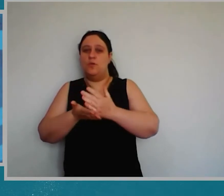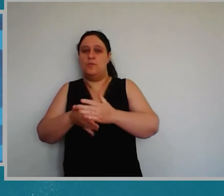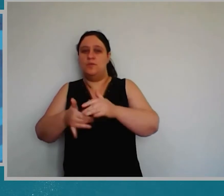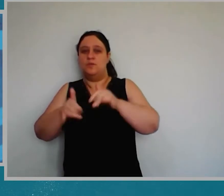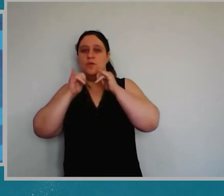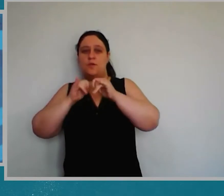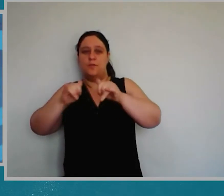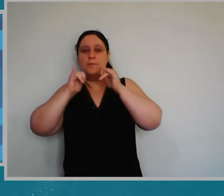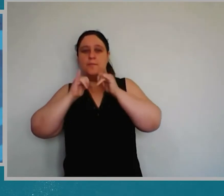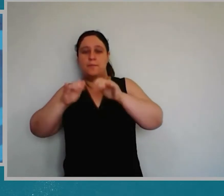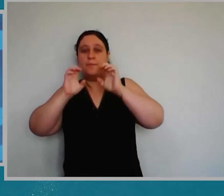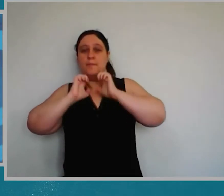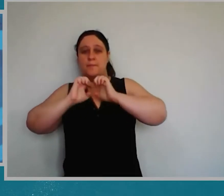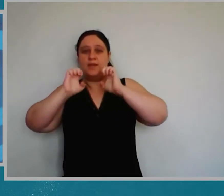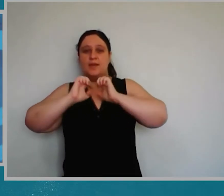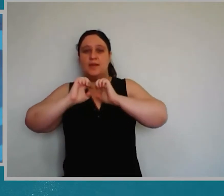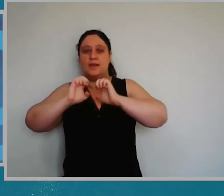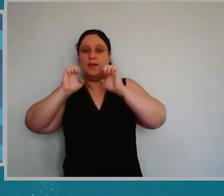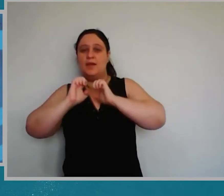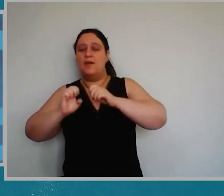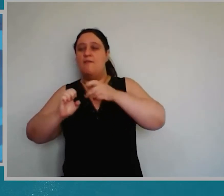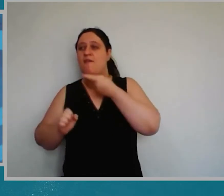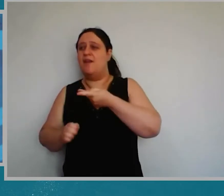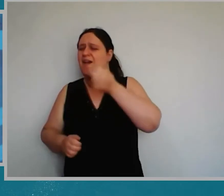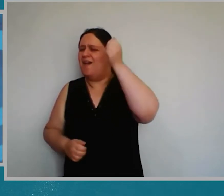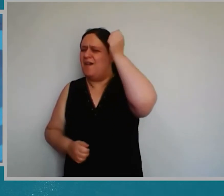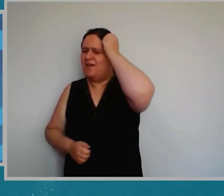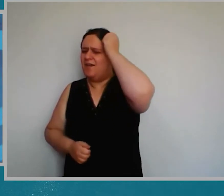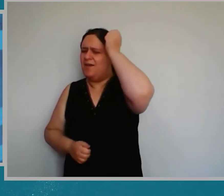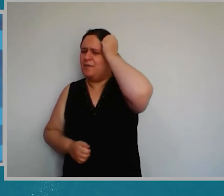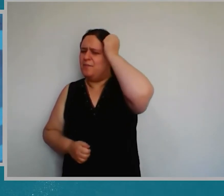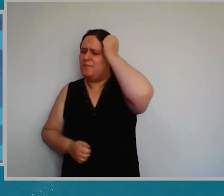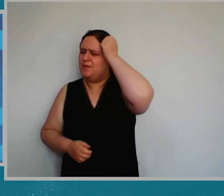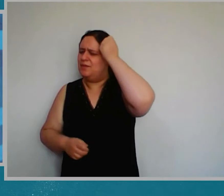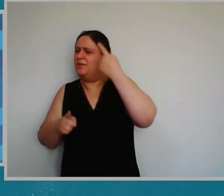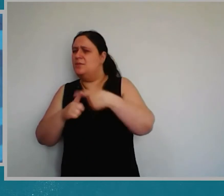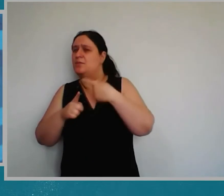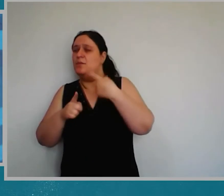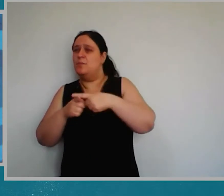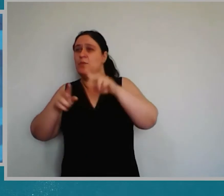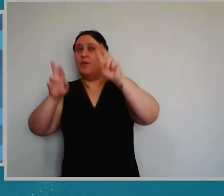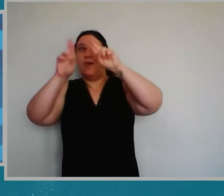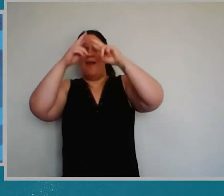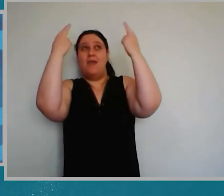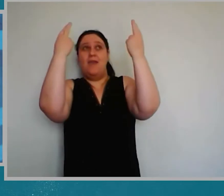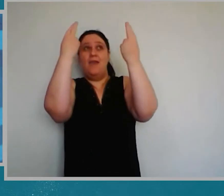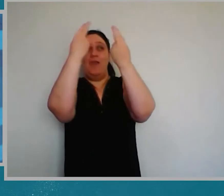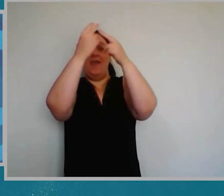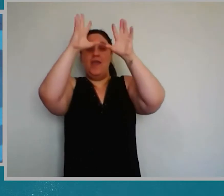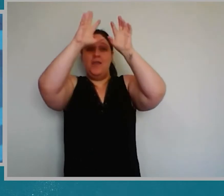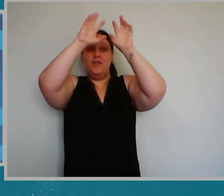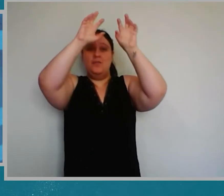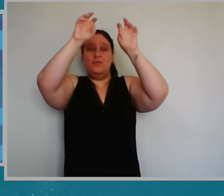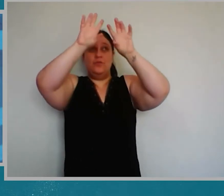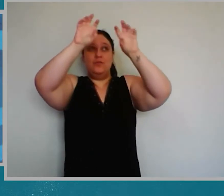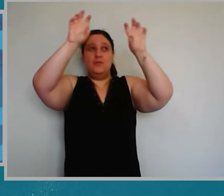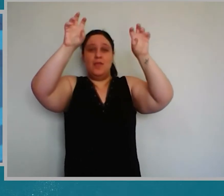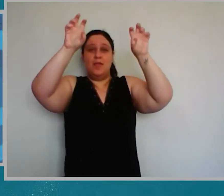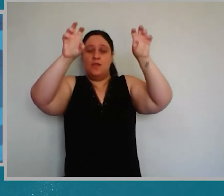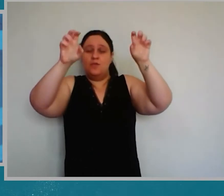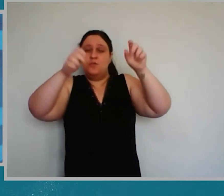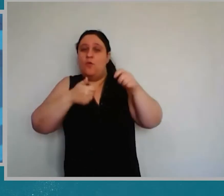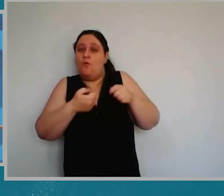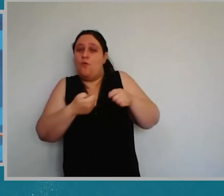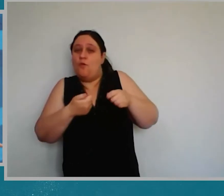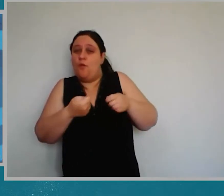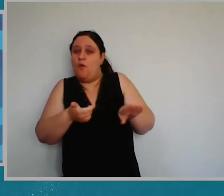dizer: arrependei-vos, porque está próximo o reino dos céus. Vamos sair dessa